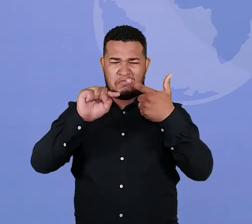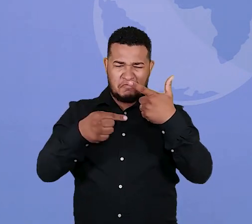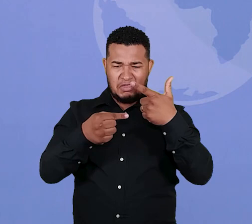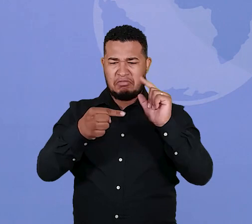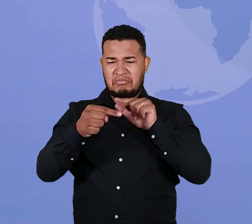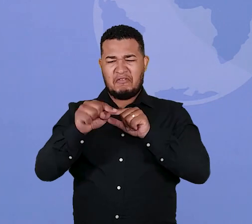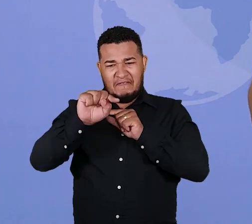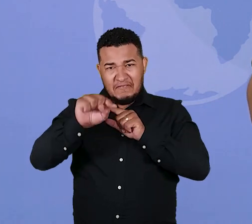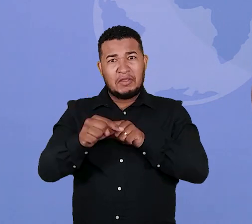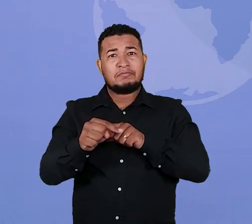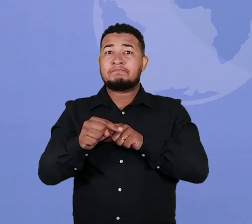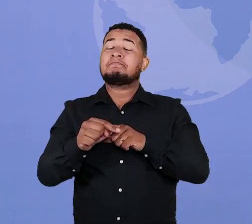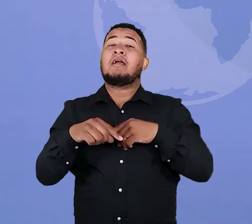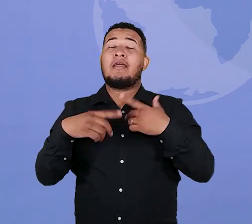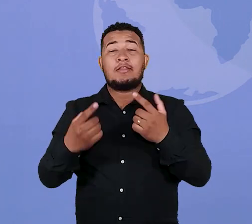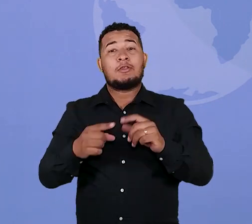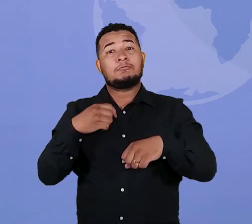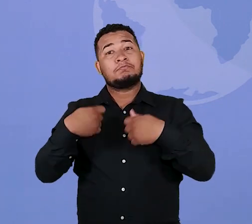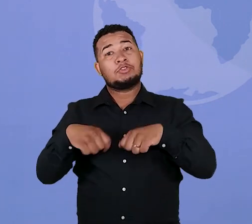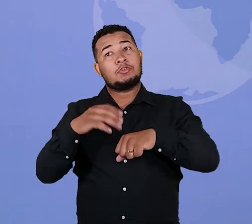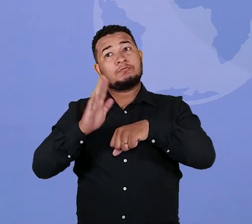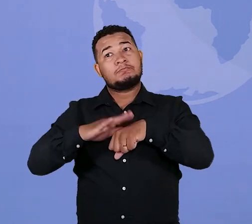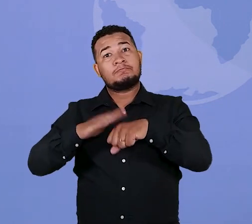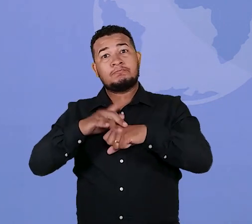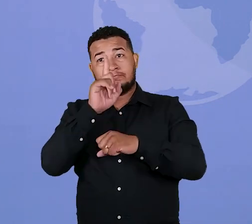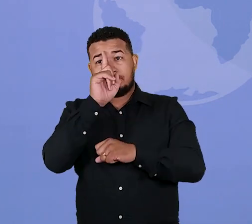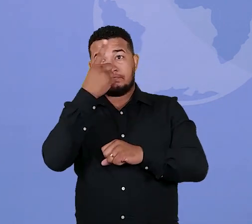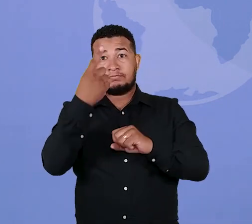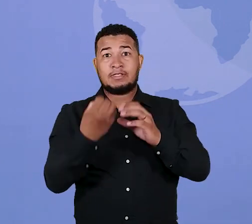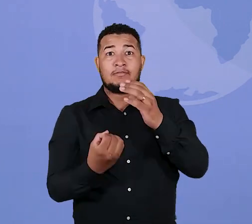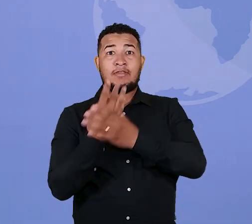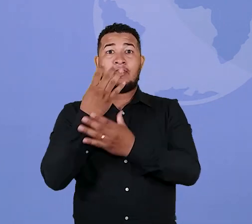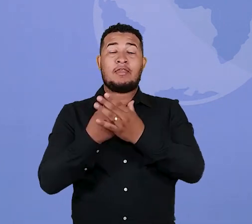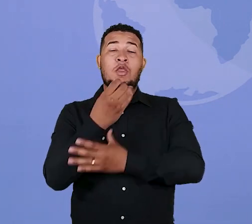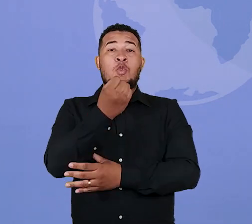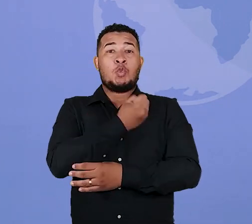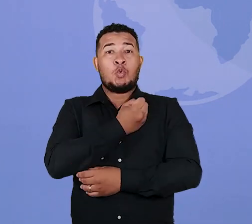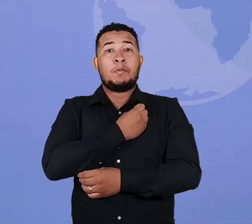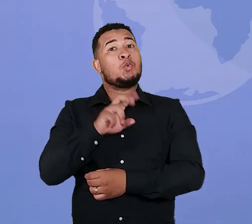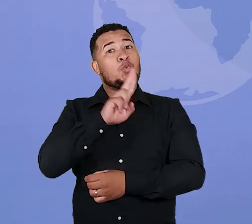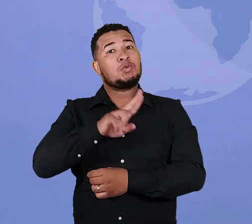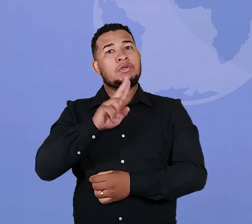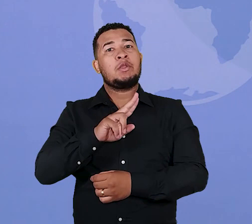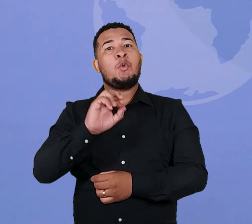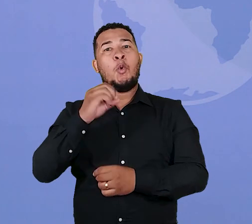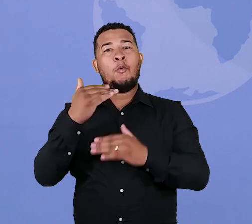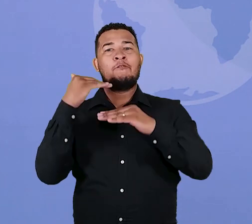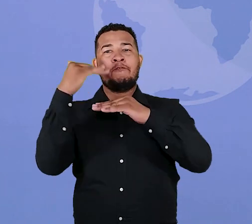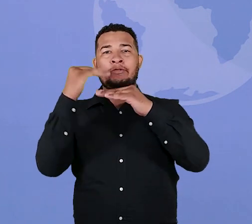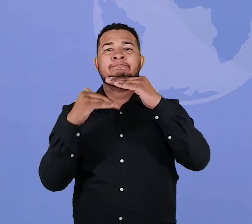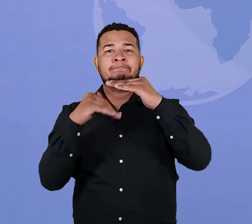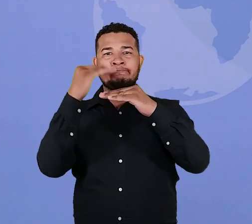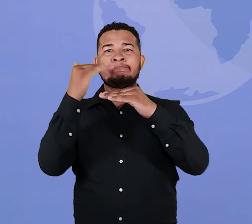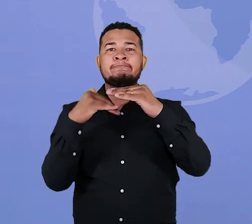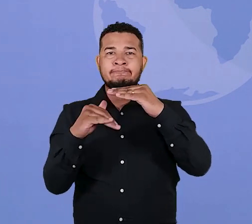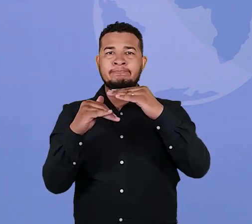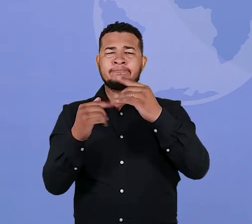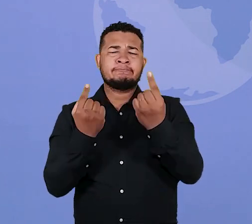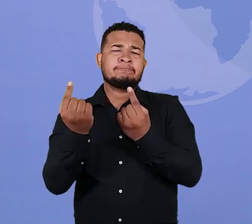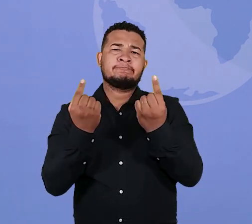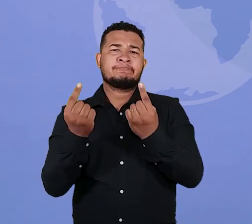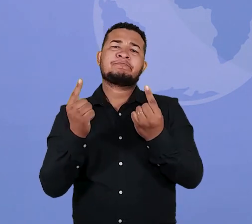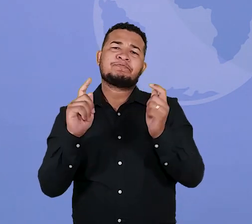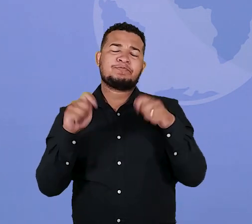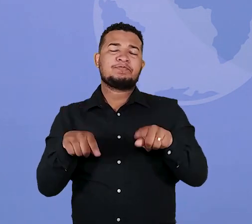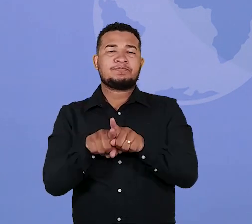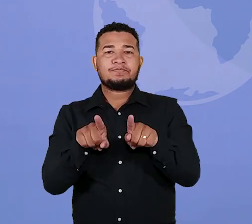Houve, então, a necessidade de criar números com vírgula ou frações, que, na verdade, é a representação